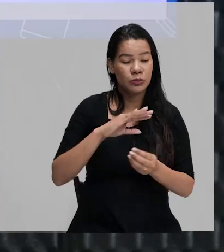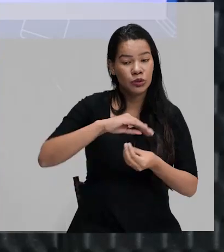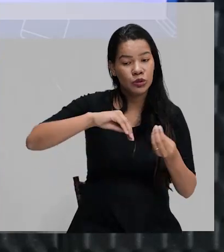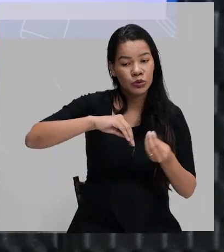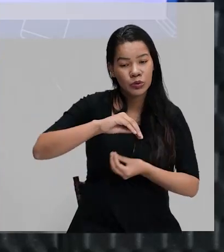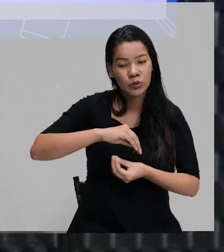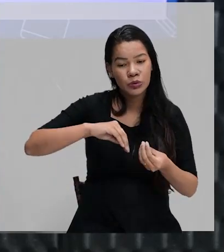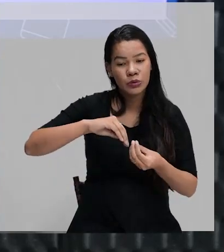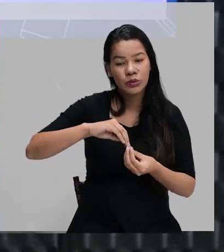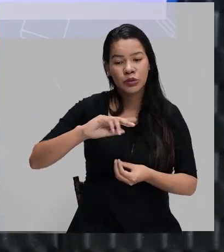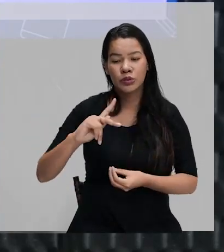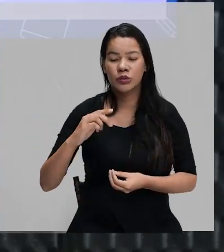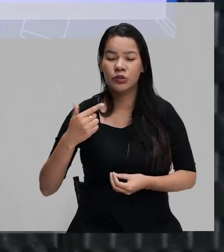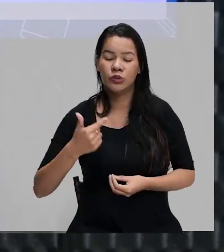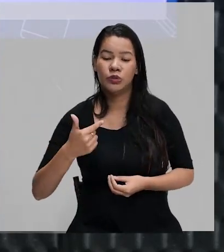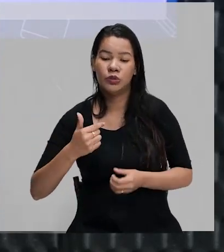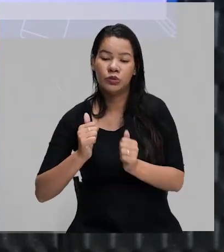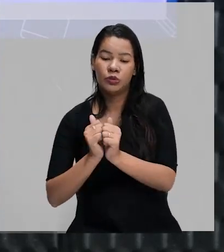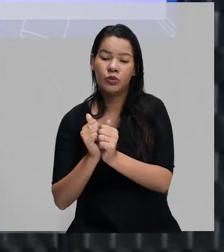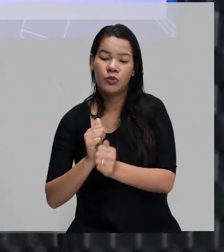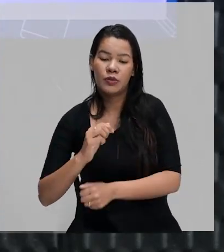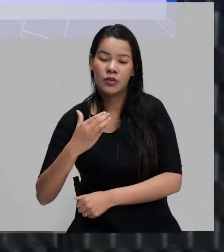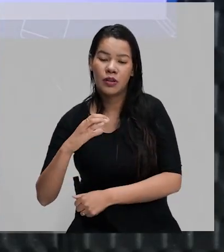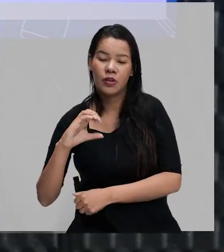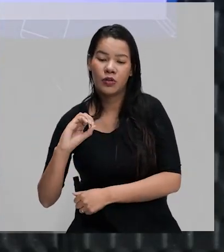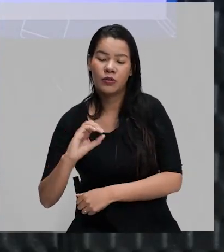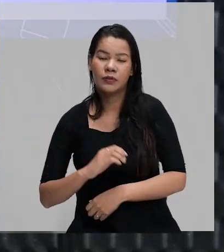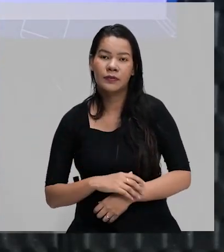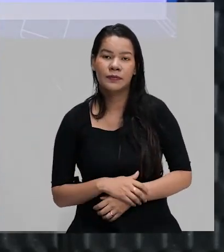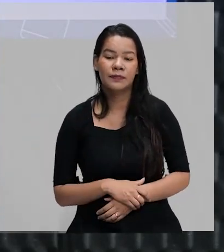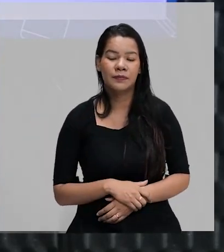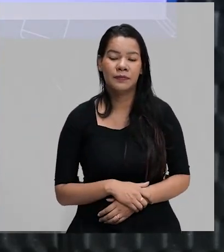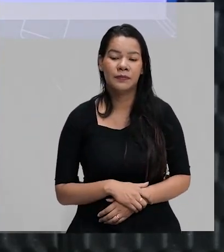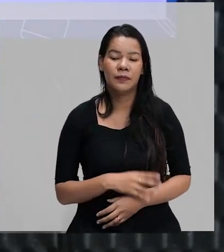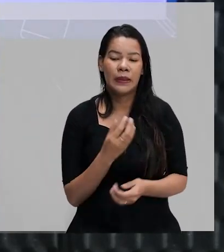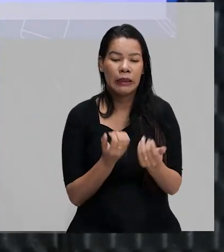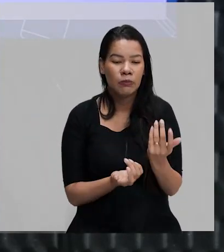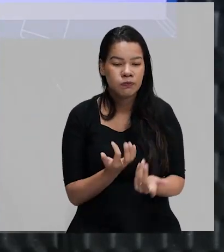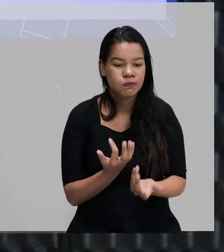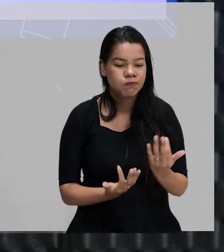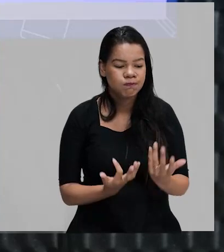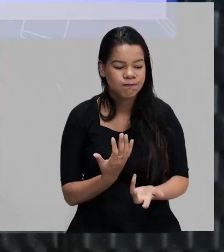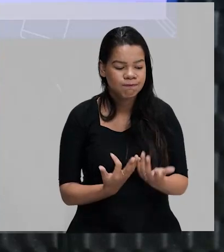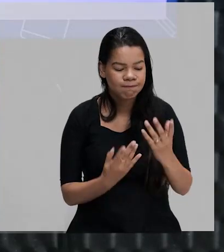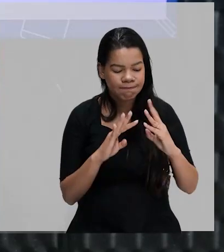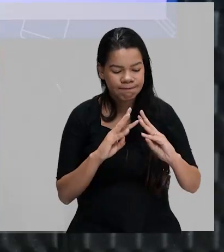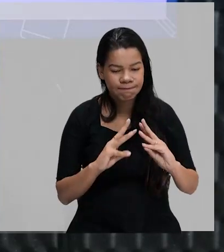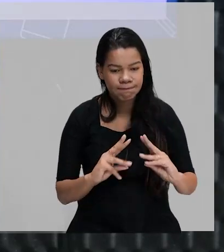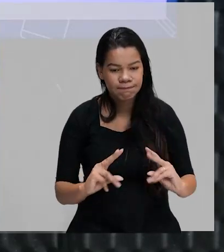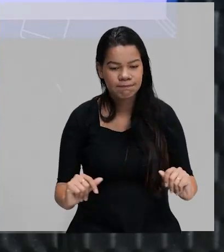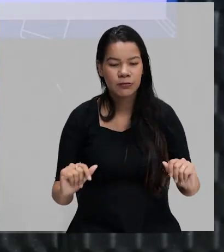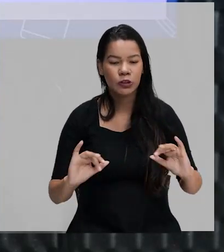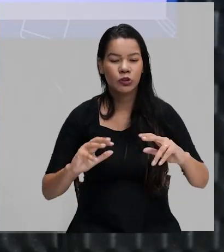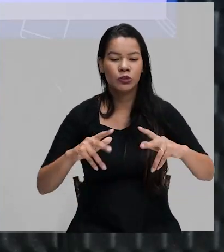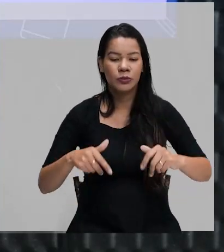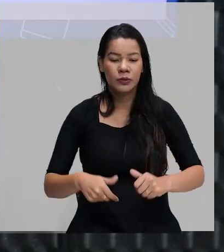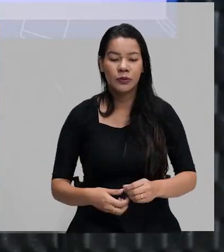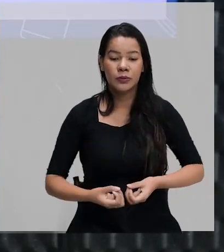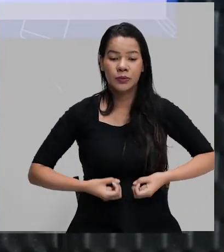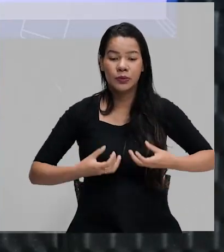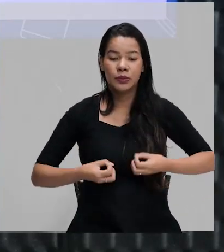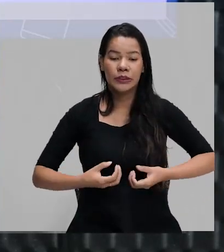hidrogênio, H2, com o CO, o monóxido de carbono, queima completamente,